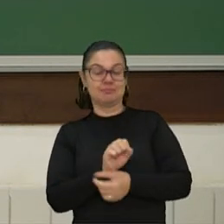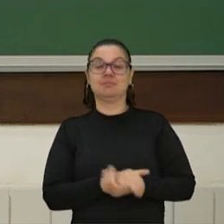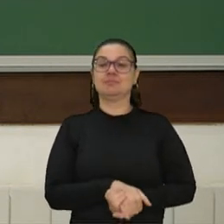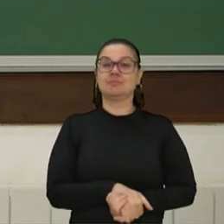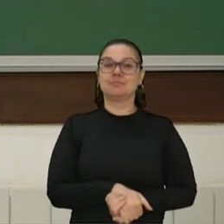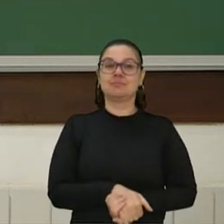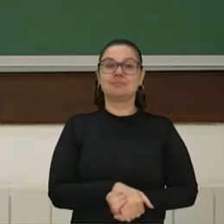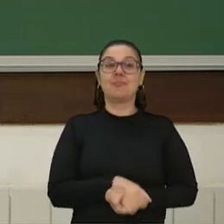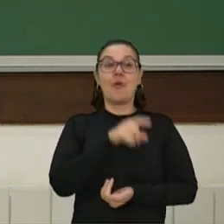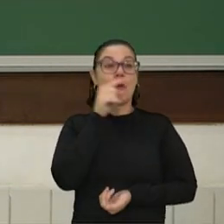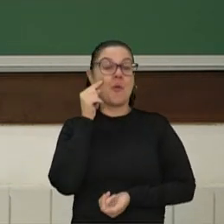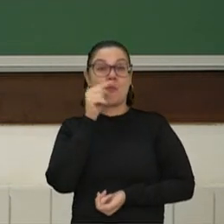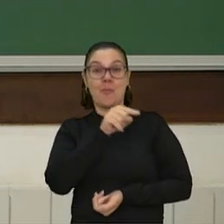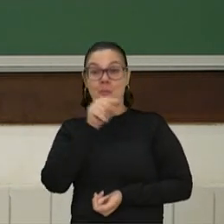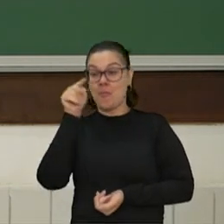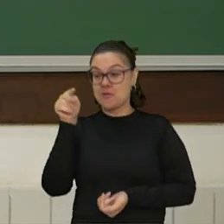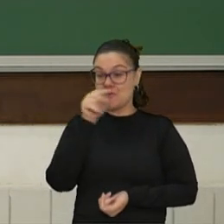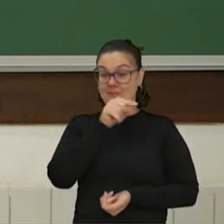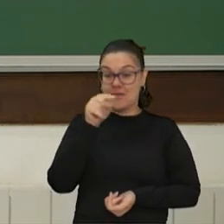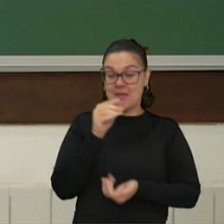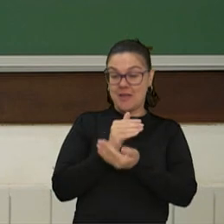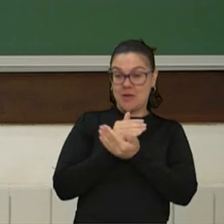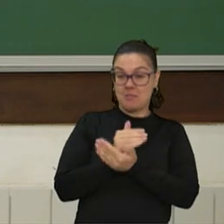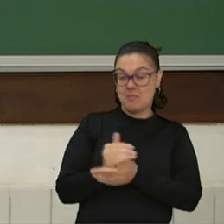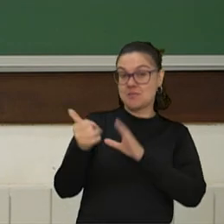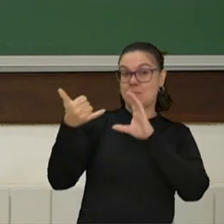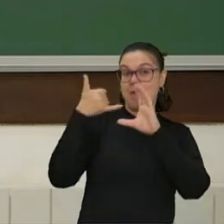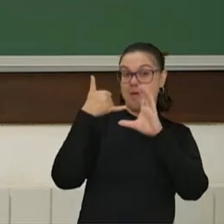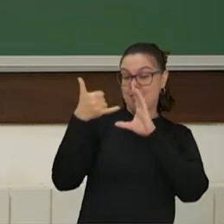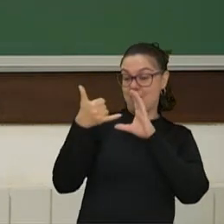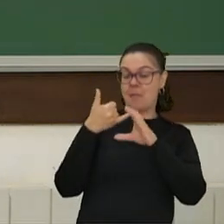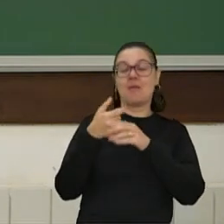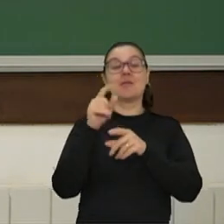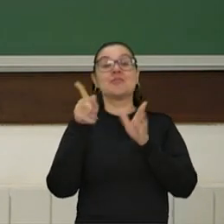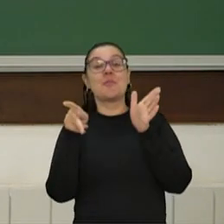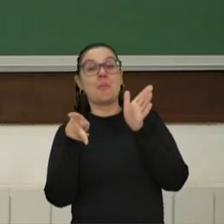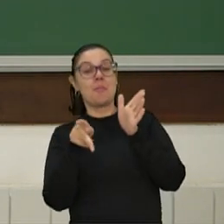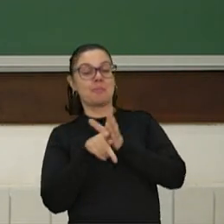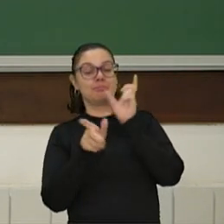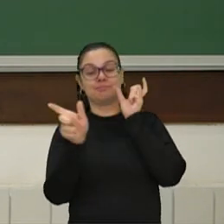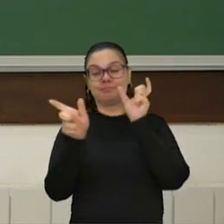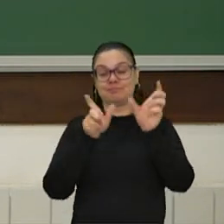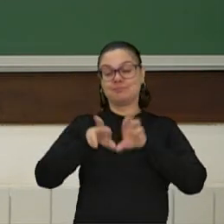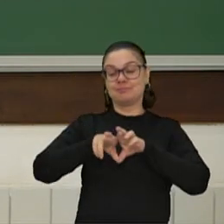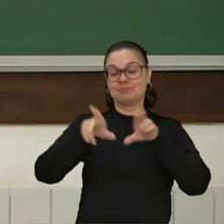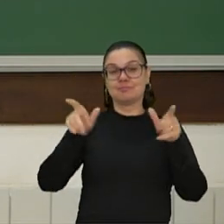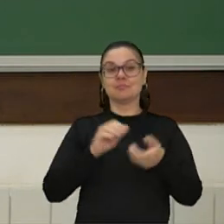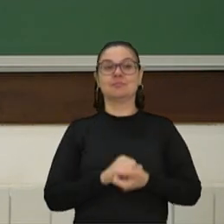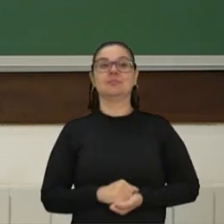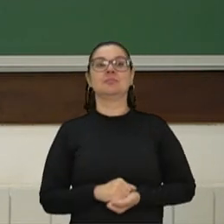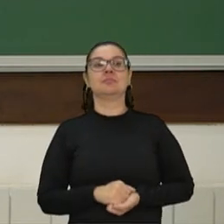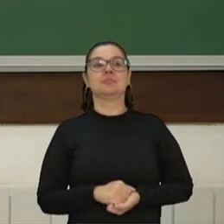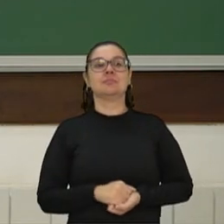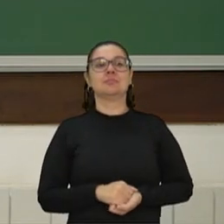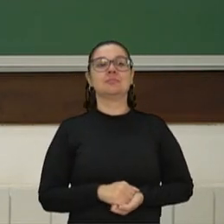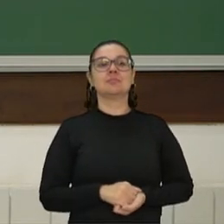Então, podem ver ali, ó, que a gente tem a mesma imagem com palavras diferentes.